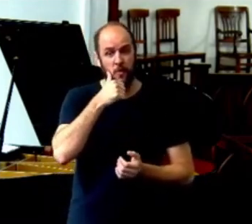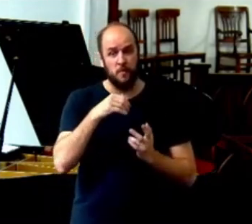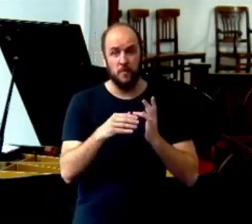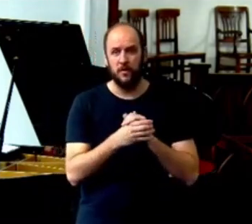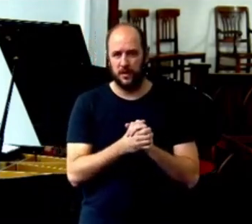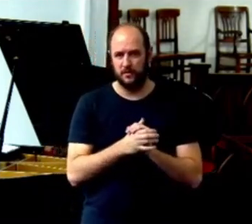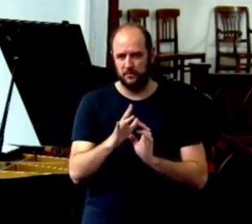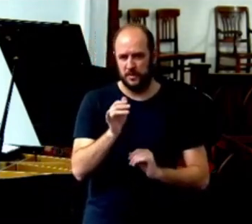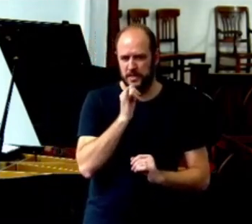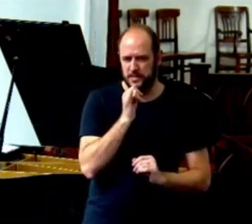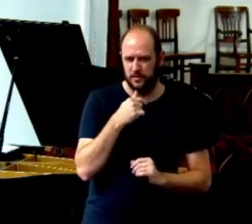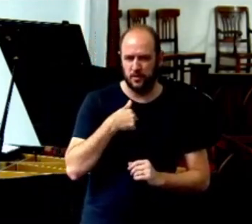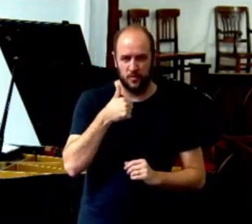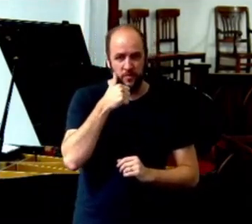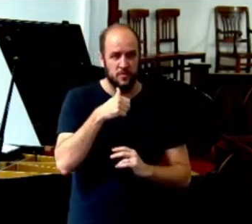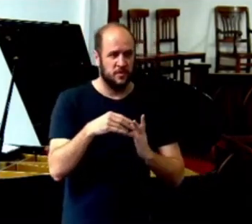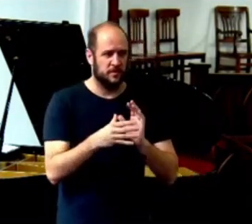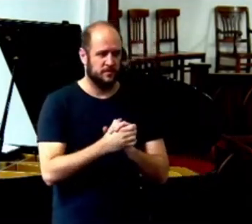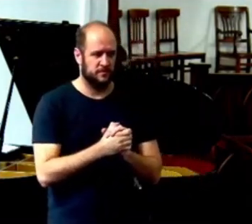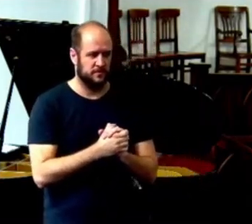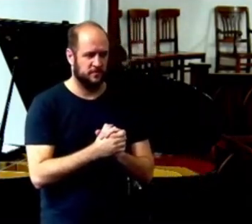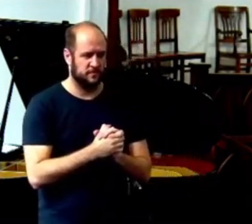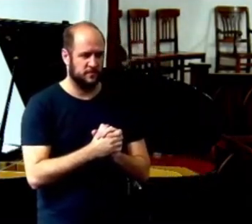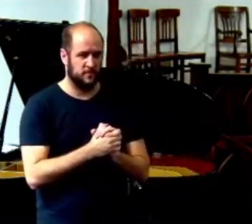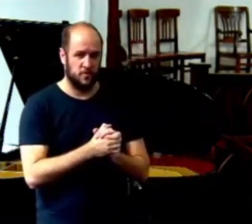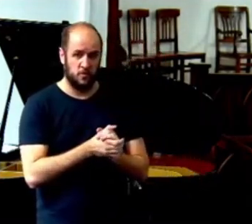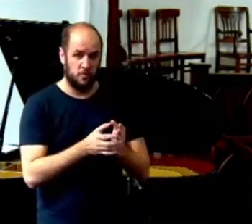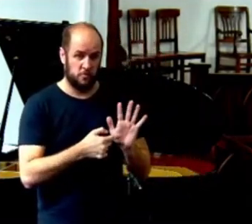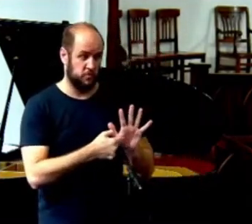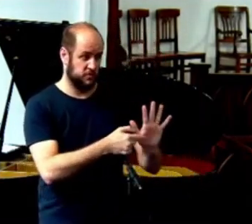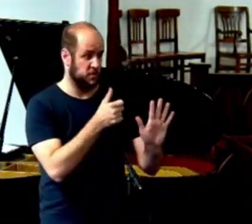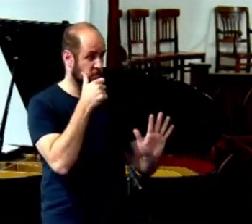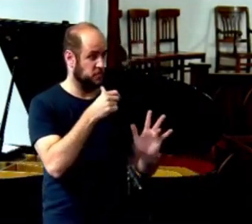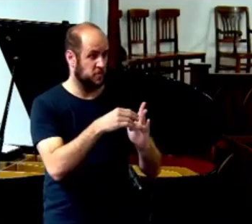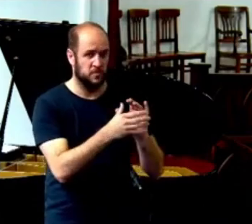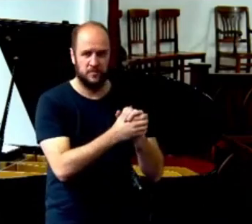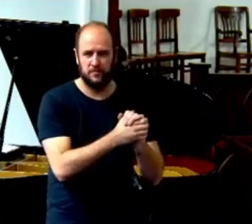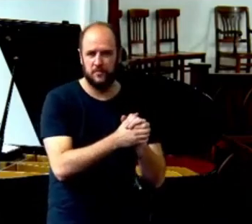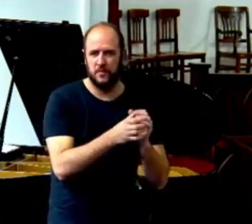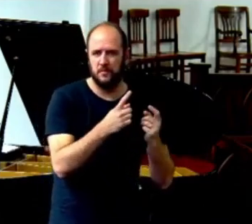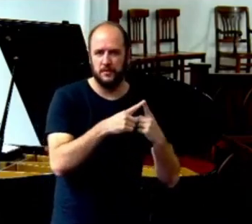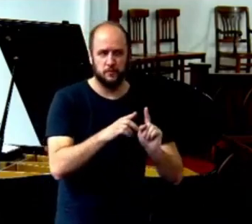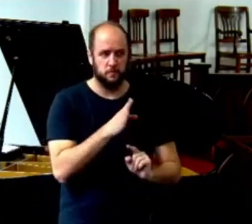mas eu não quero que ela fale dos meus defeitos.